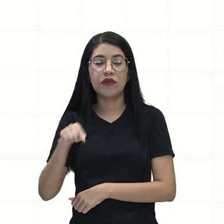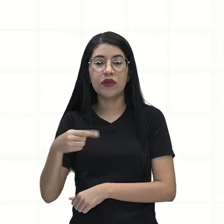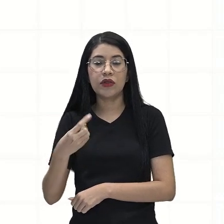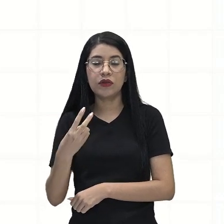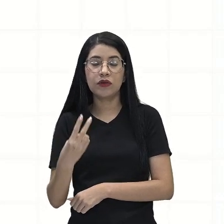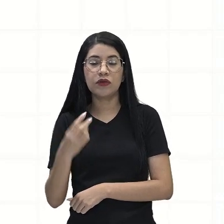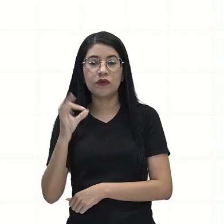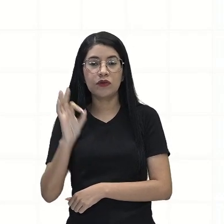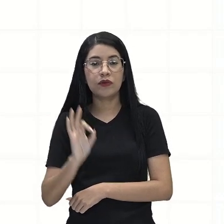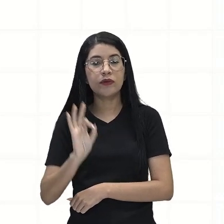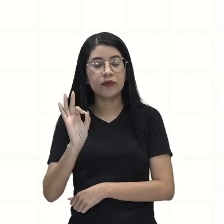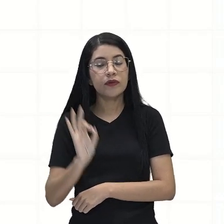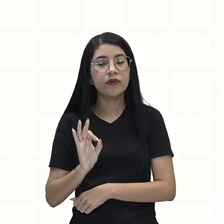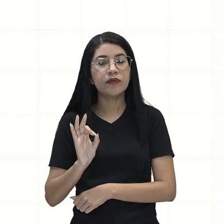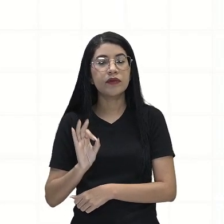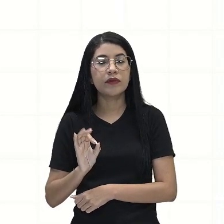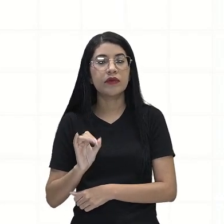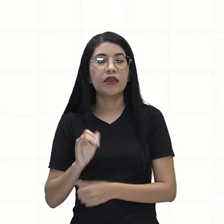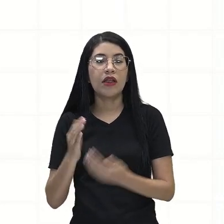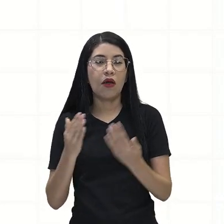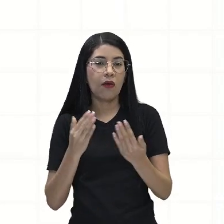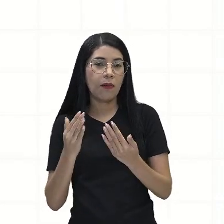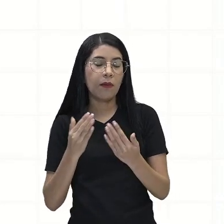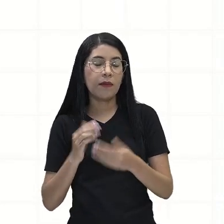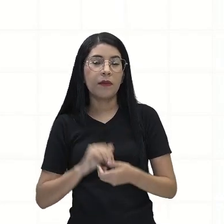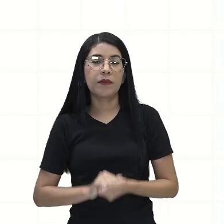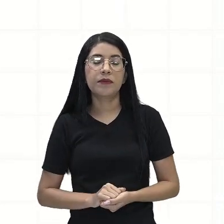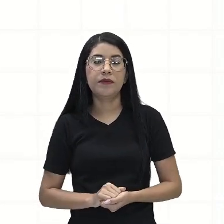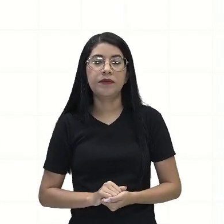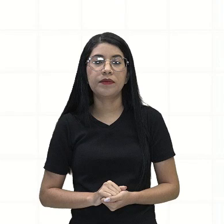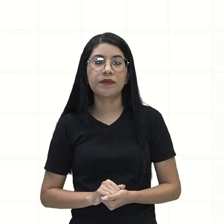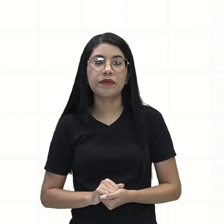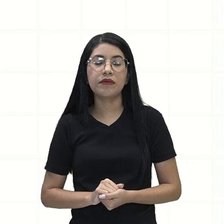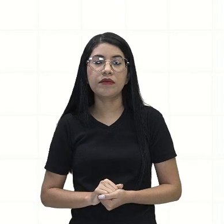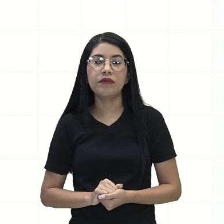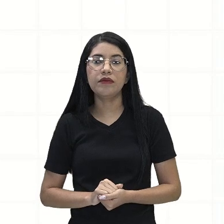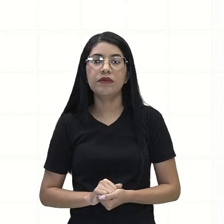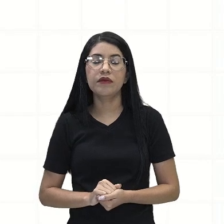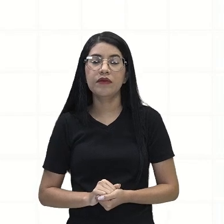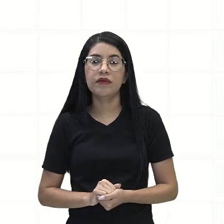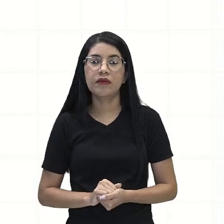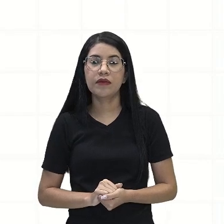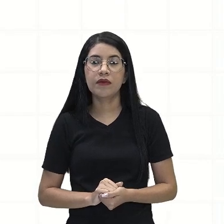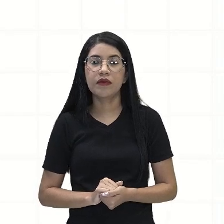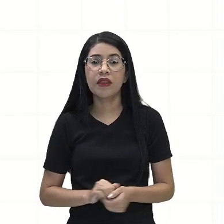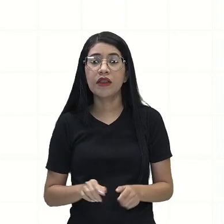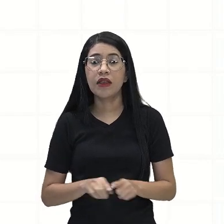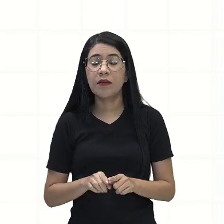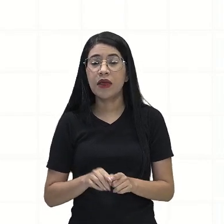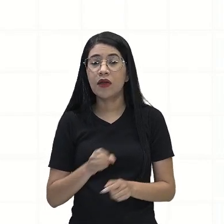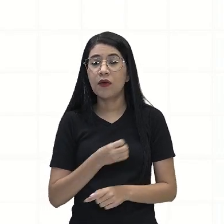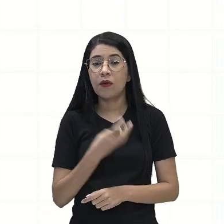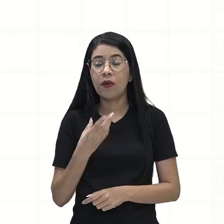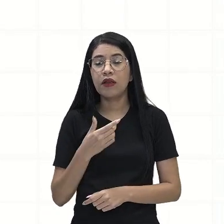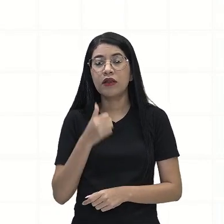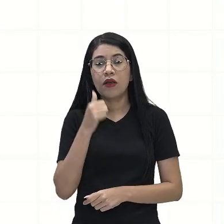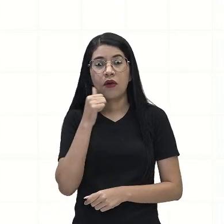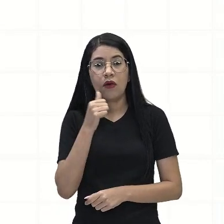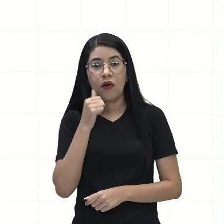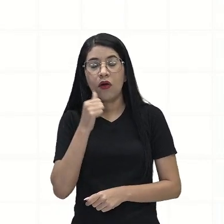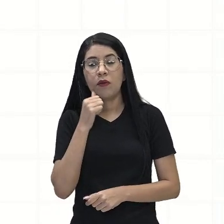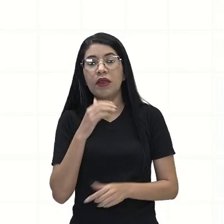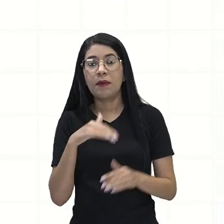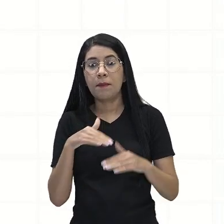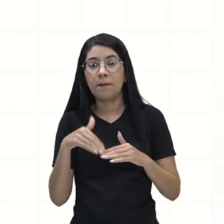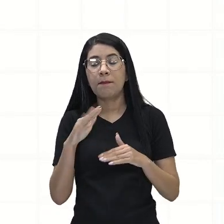17,2%, fazendo esse comparativo. E a proporção de mulheres superava a dos homens em todos os